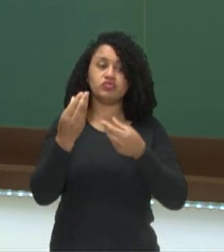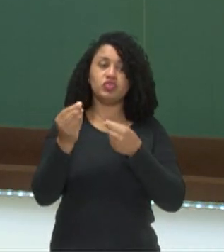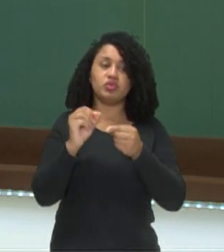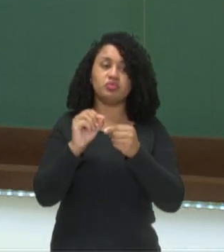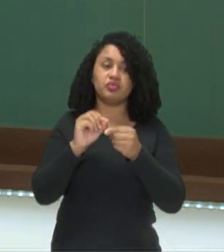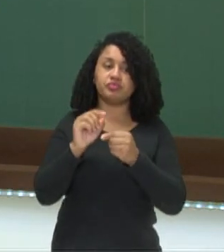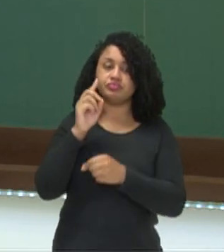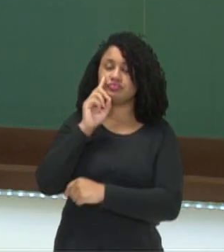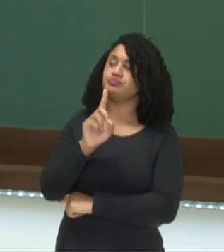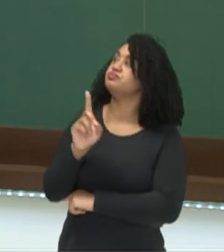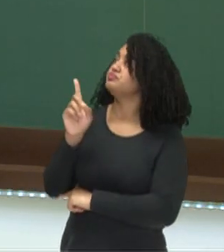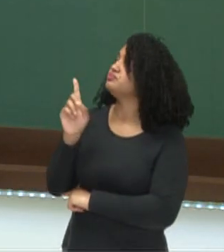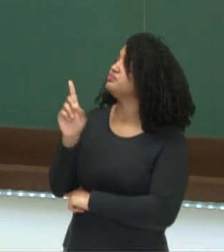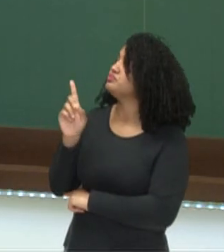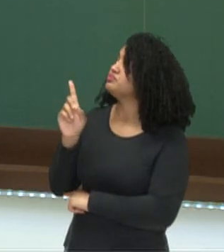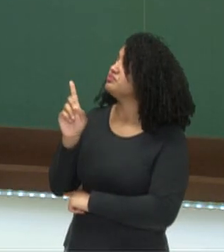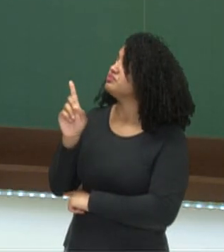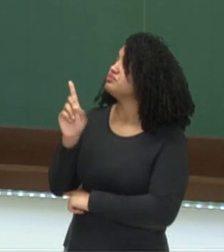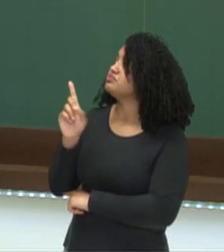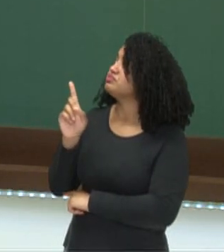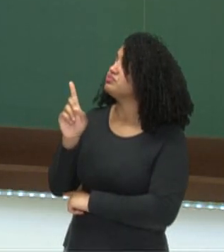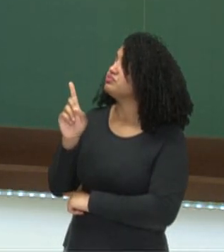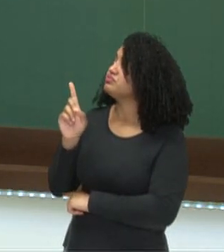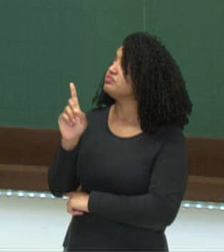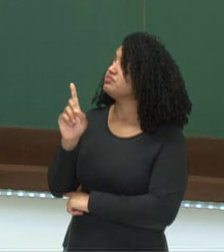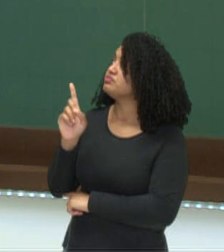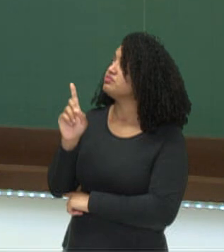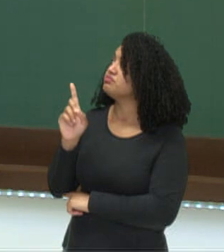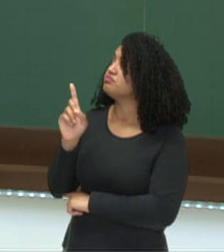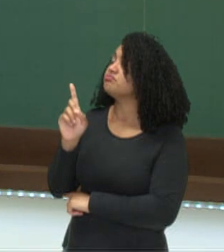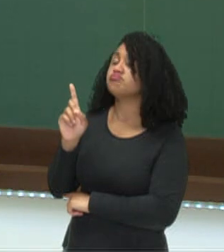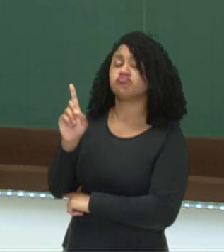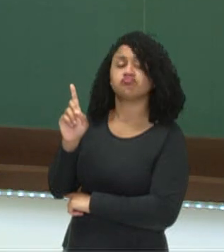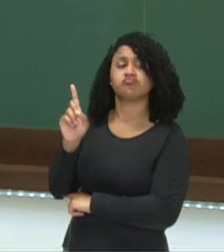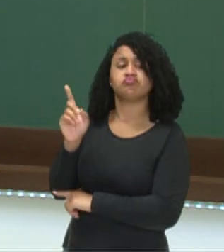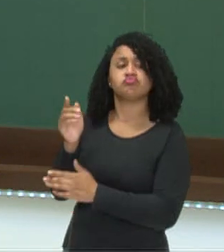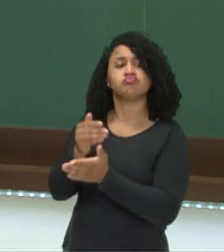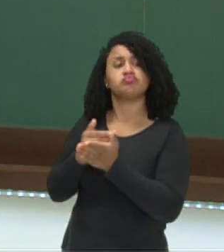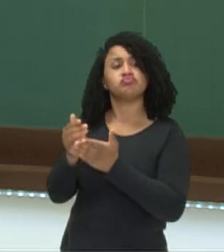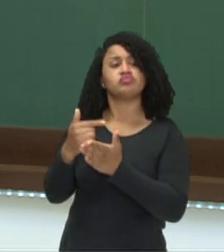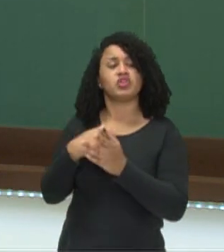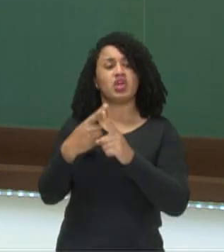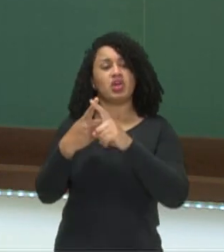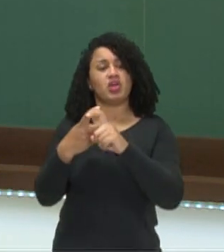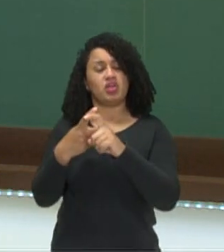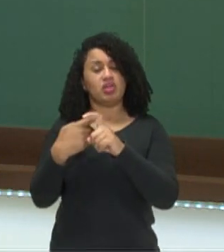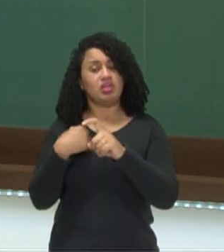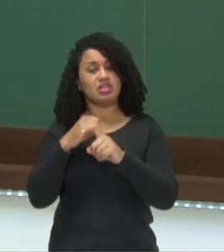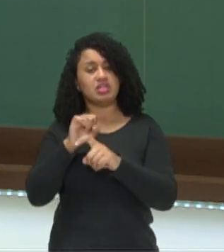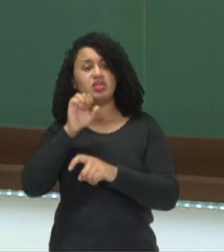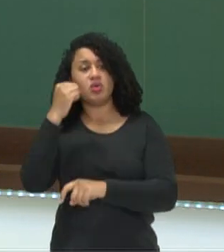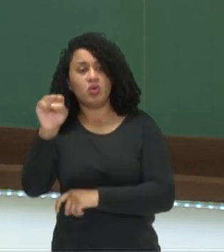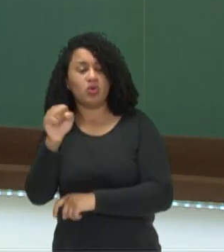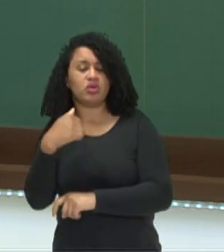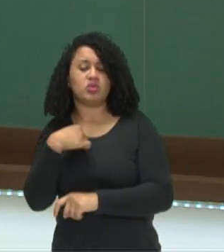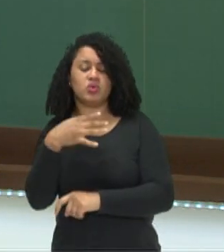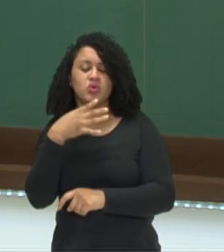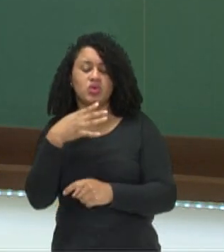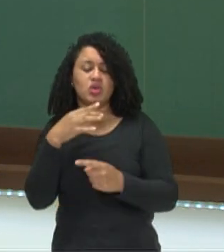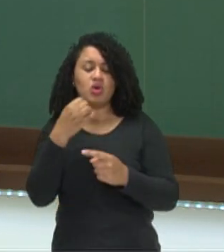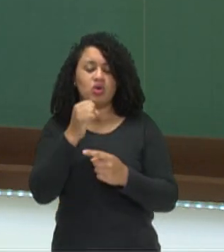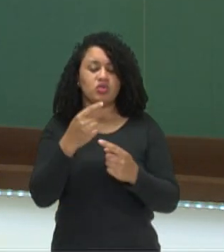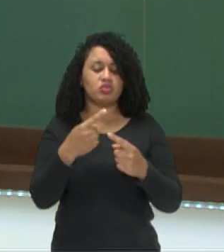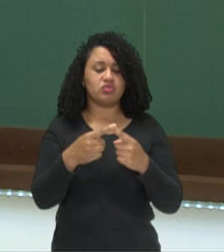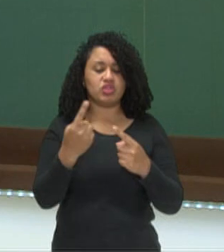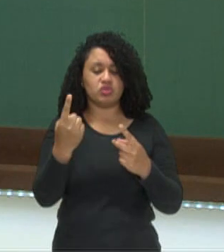Dois números que somados dão 2 e multiplicados dão menos 8. Começo pelo produto. Produto dando 8. Eu conheço 8 vezes